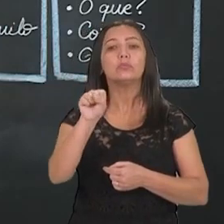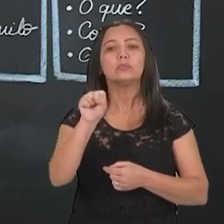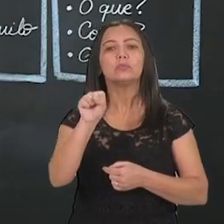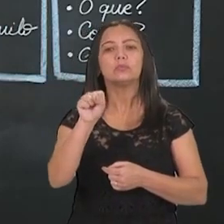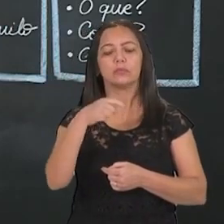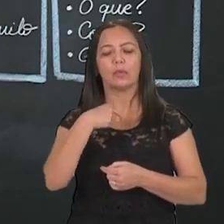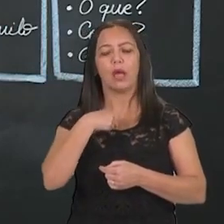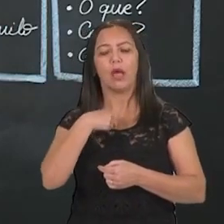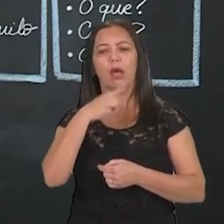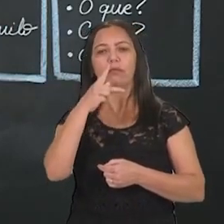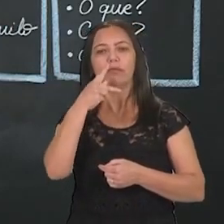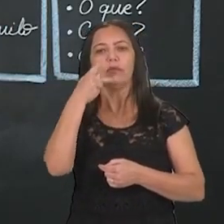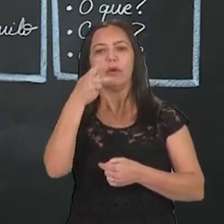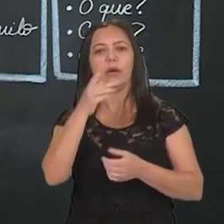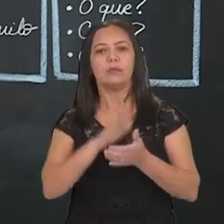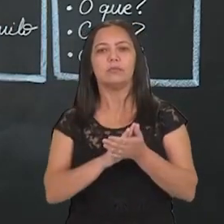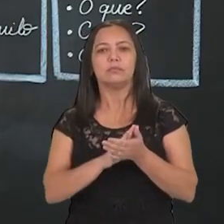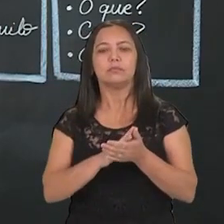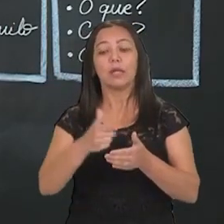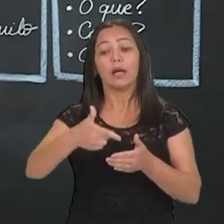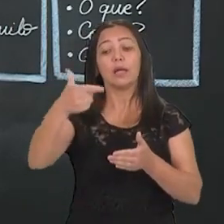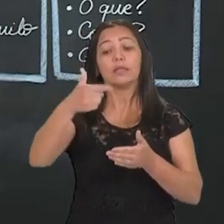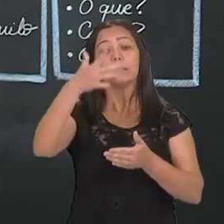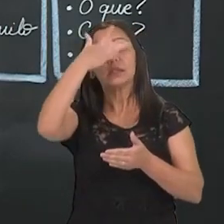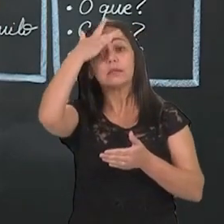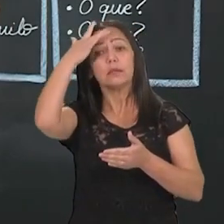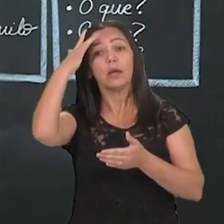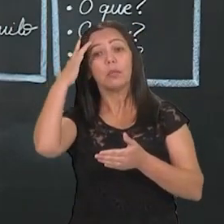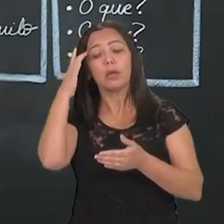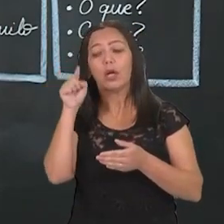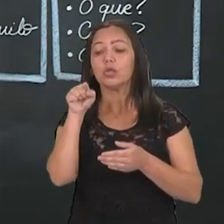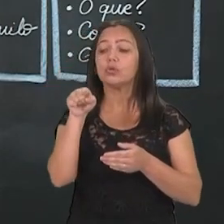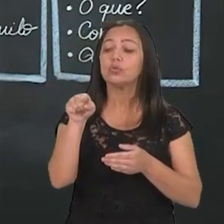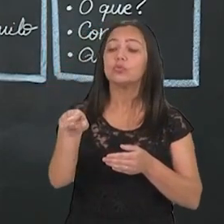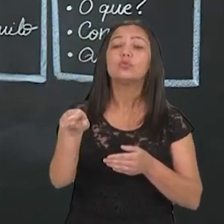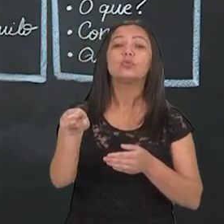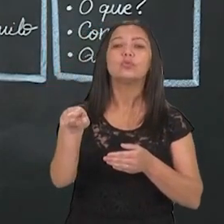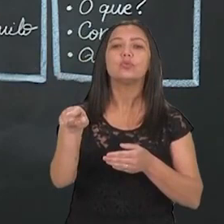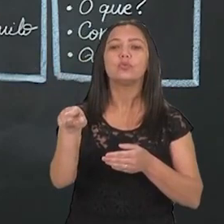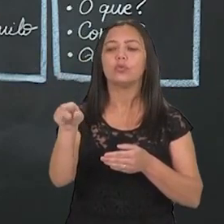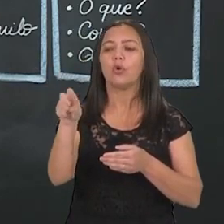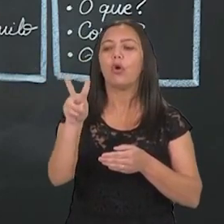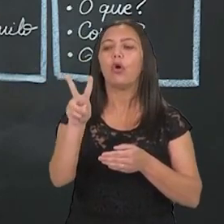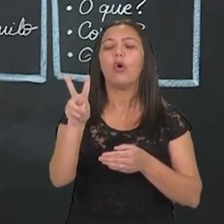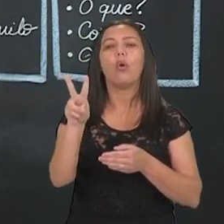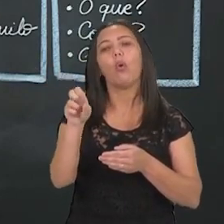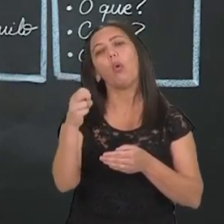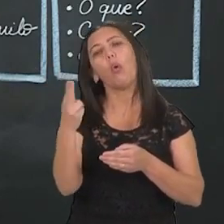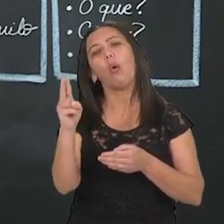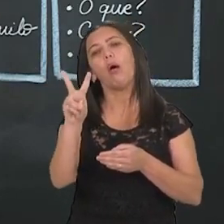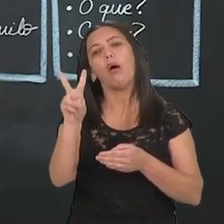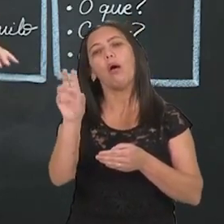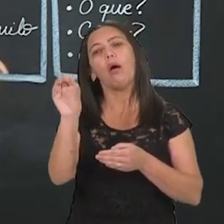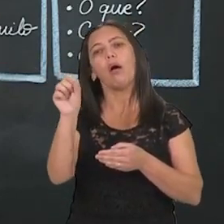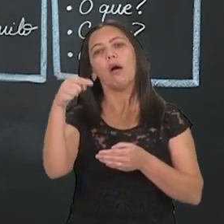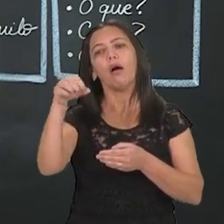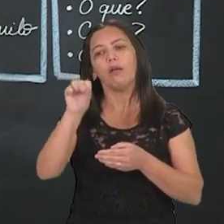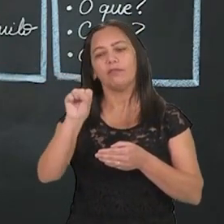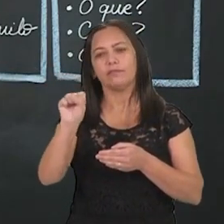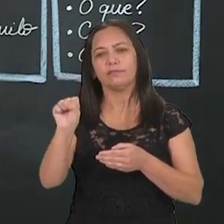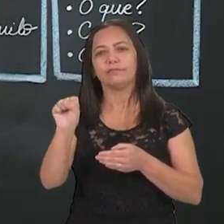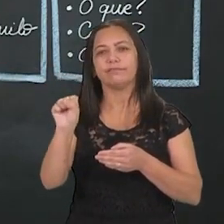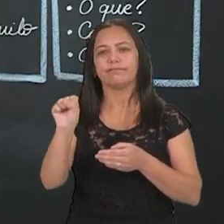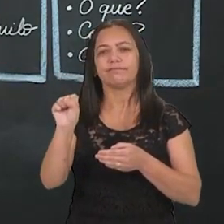no discurso. A segunda pessoa é expressa na língua portuguesa pelo tu e pelo vós. Com quem a gente fala. É claro